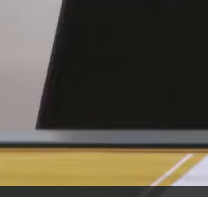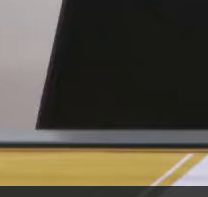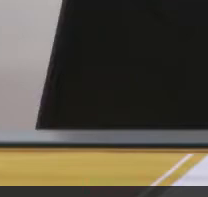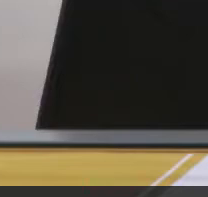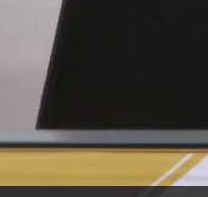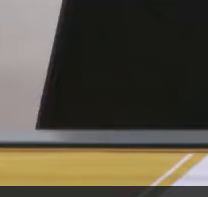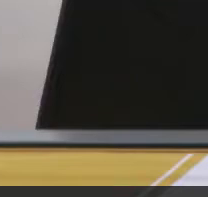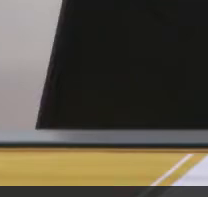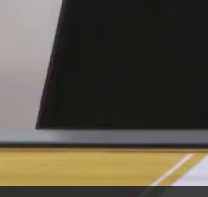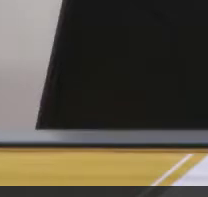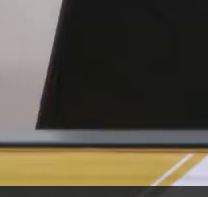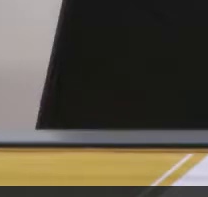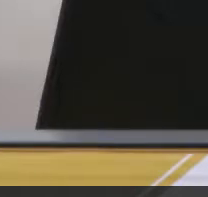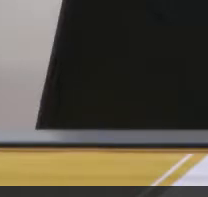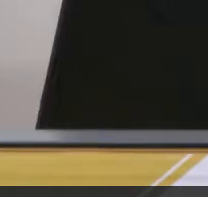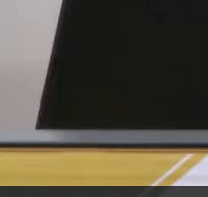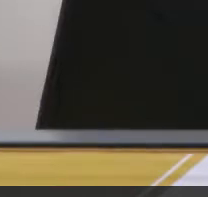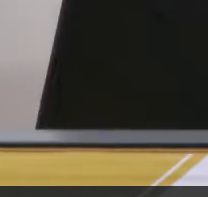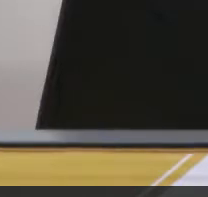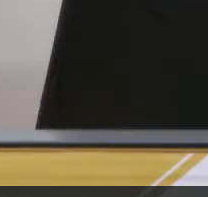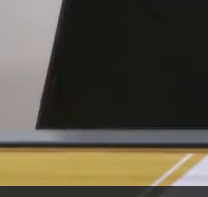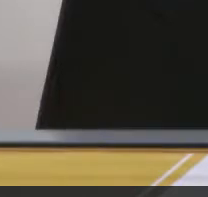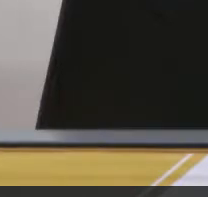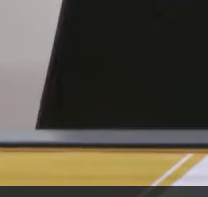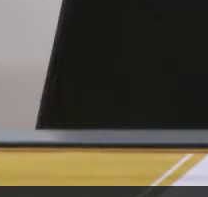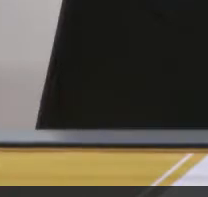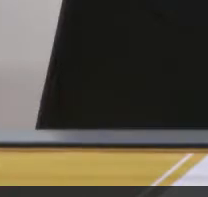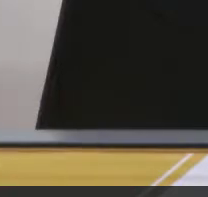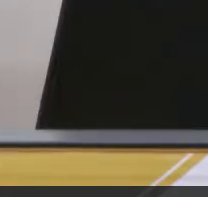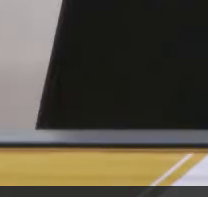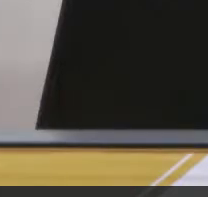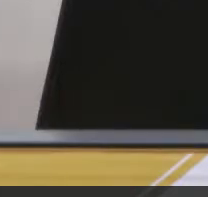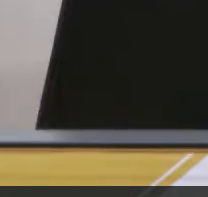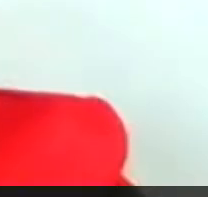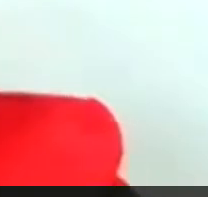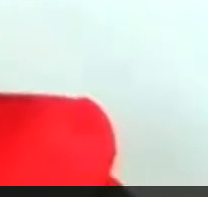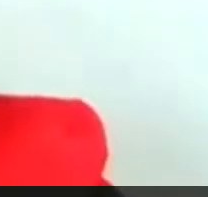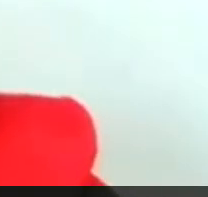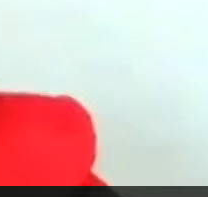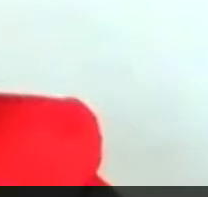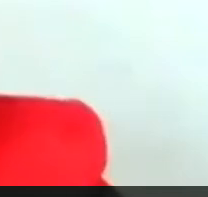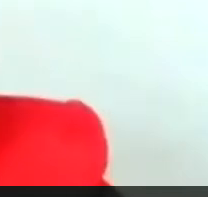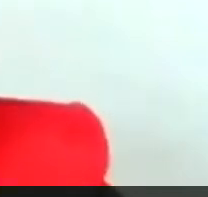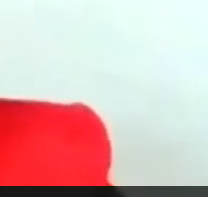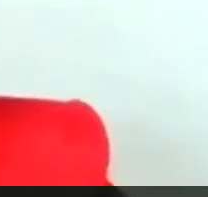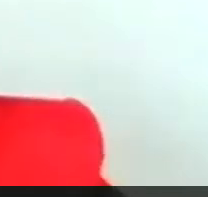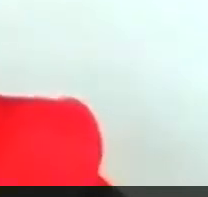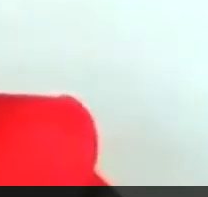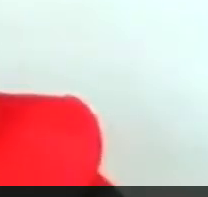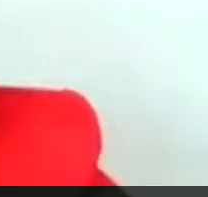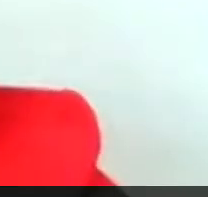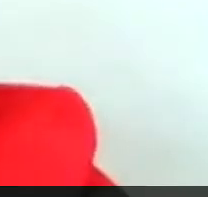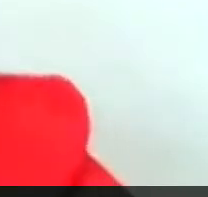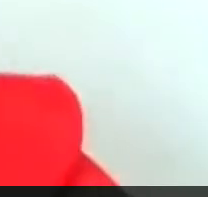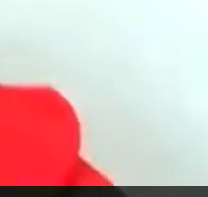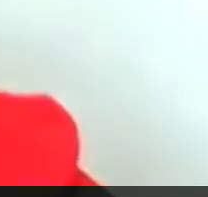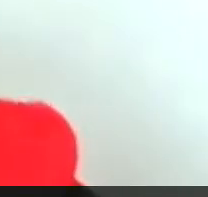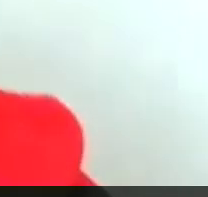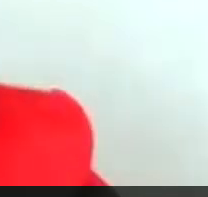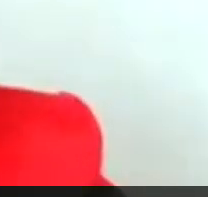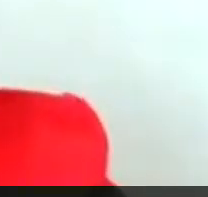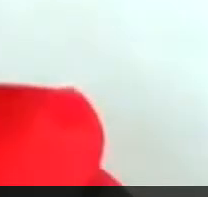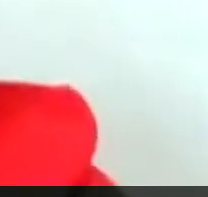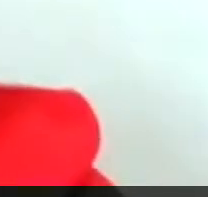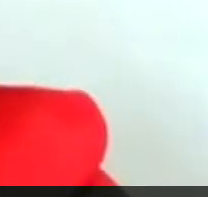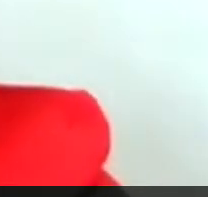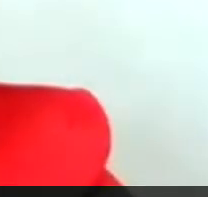Obrigada Presidente Eu queria aprender a fazer uma saudação parabenizar deputada Ana Paula Siqueira pela condução da comissão